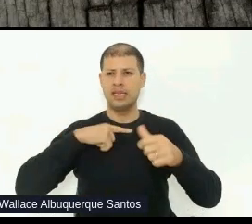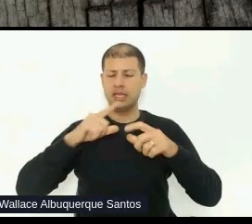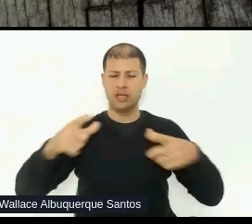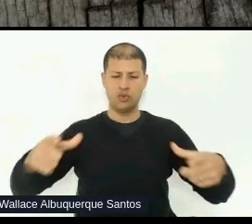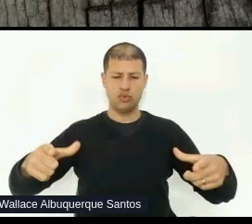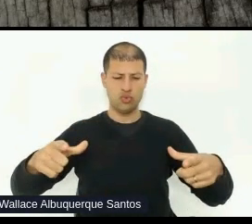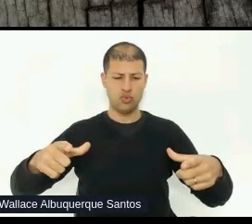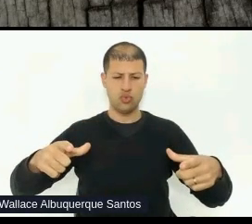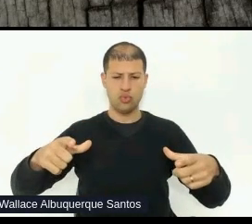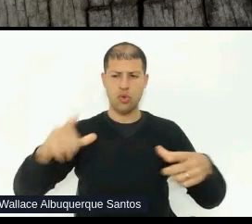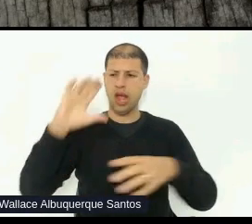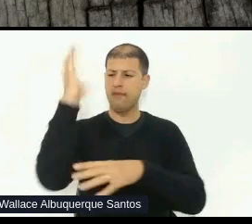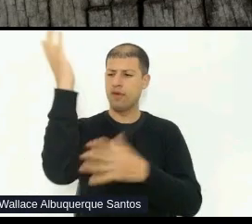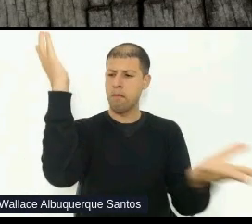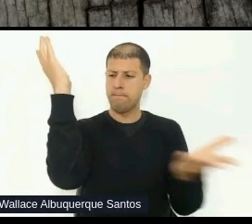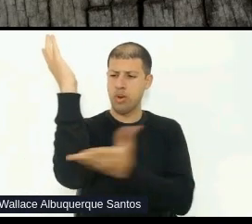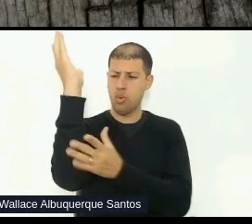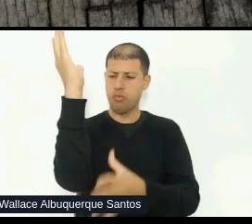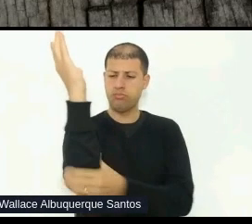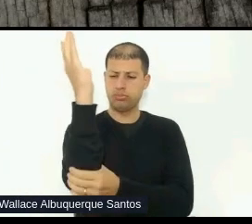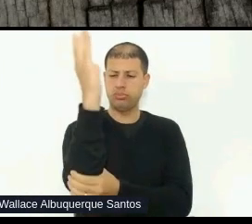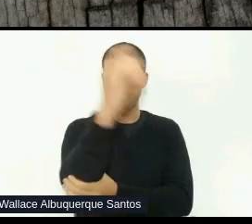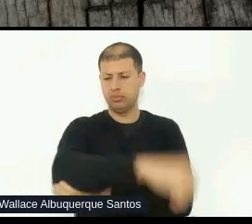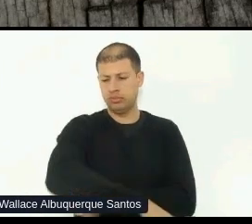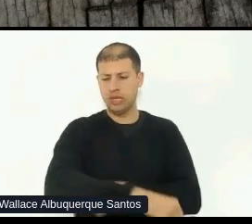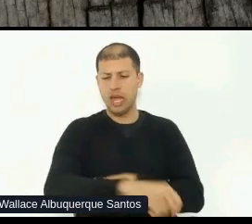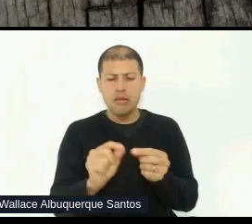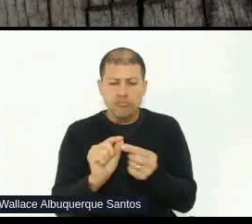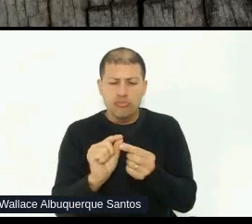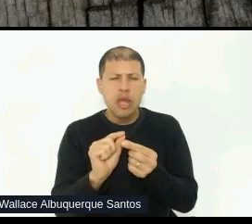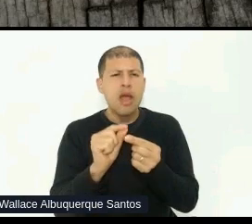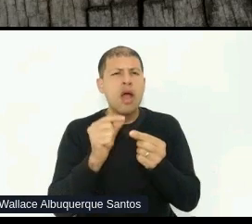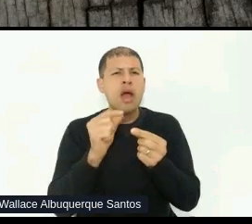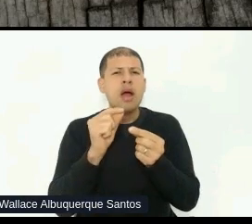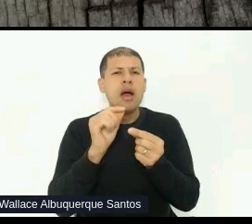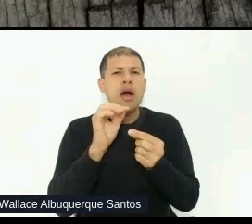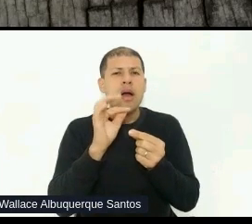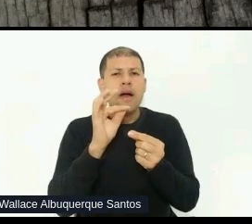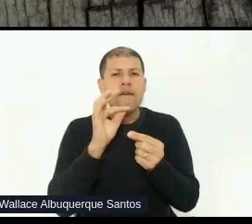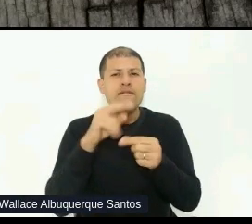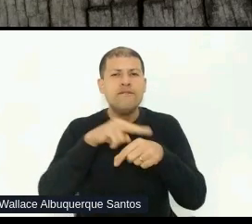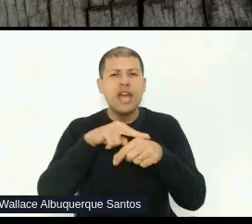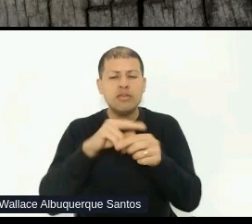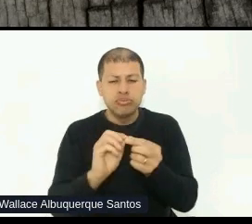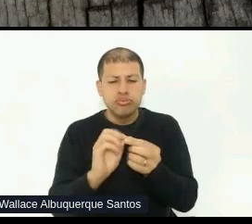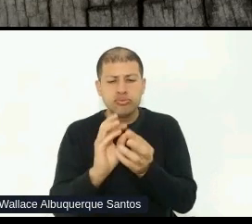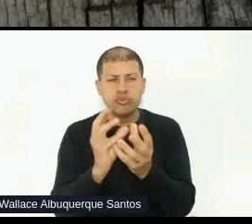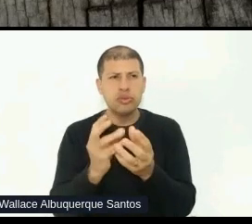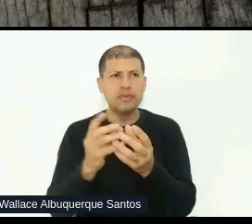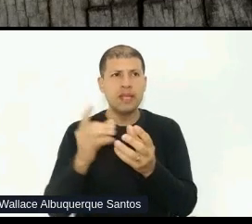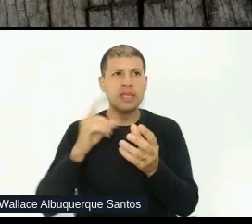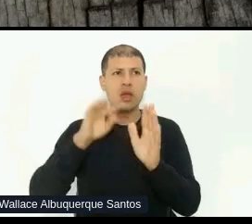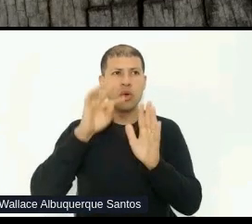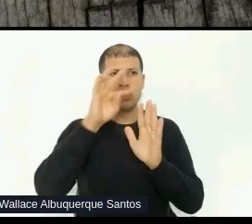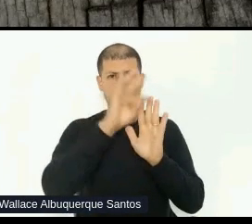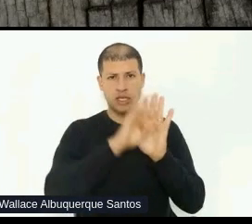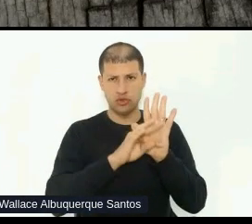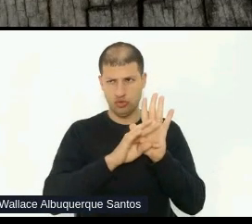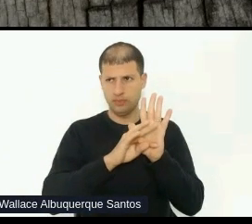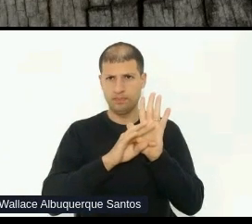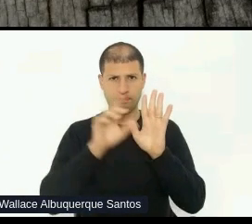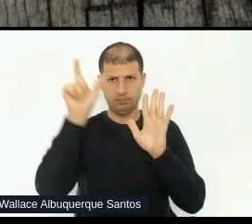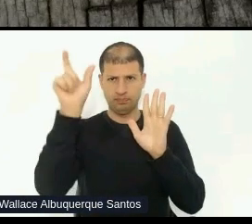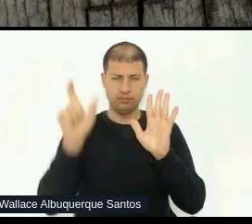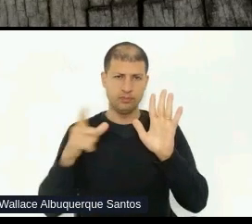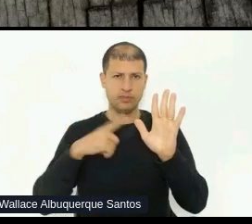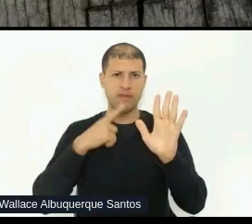no meio, e aqui a Agenda 2030 do lado esquerdo, e o texto que eu estou comentando com vocês do lado direito. Então, a Agenda 2030, pessoal, é um somatório